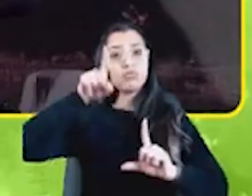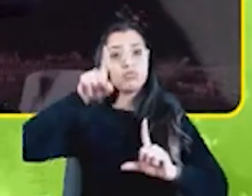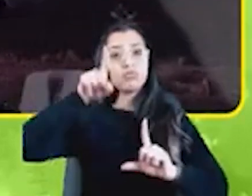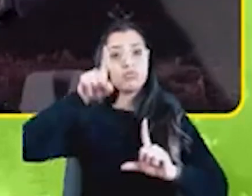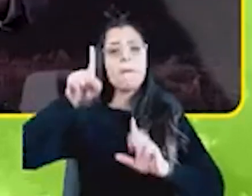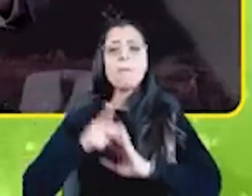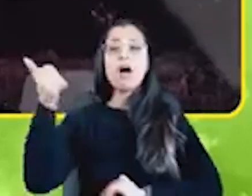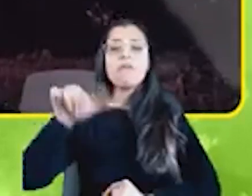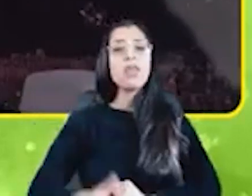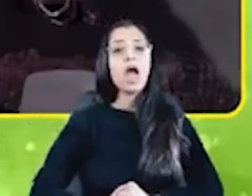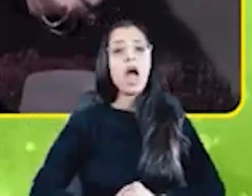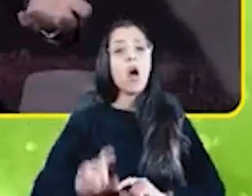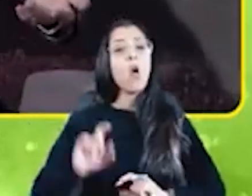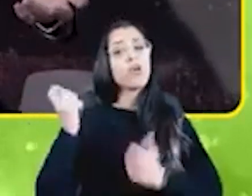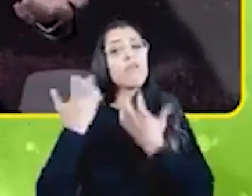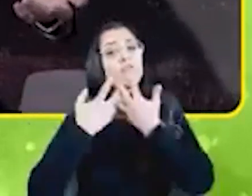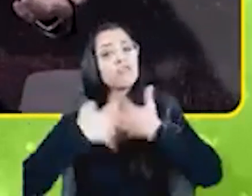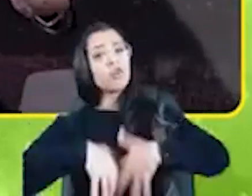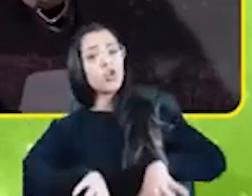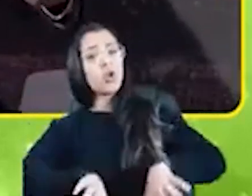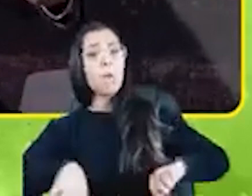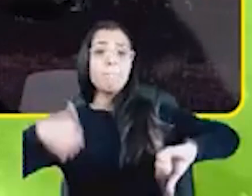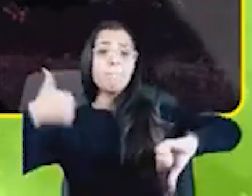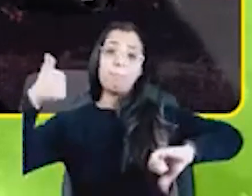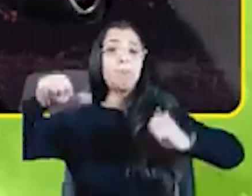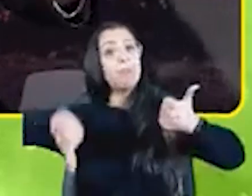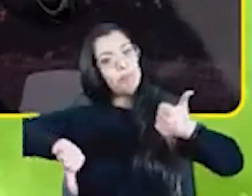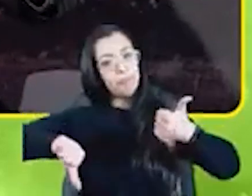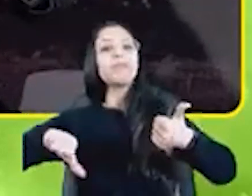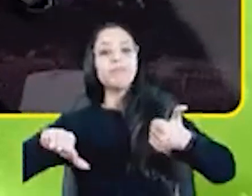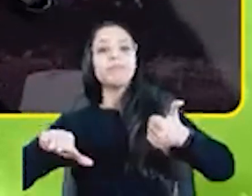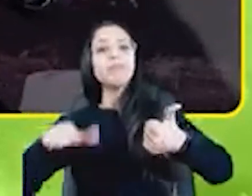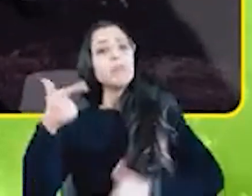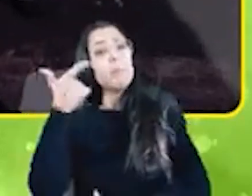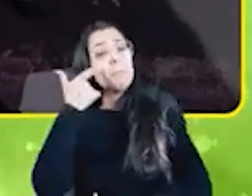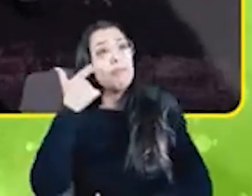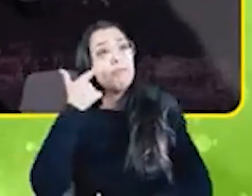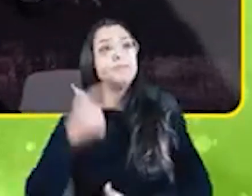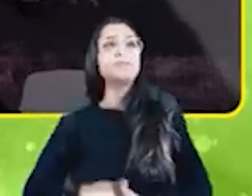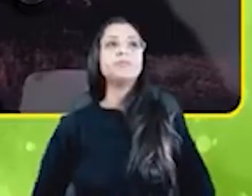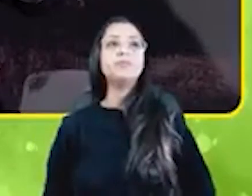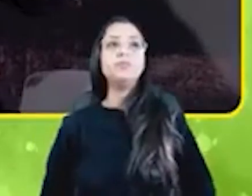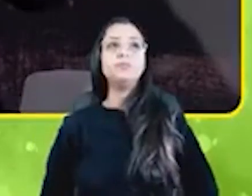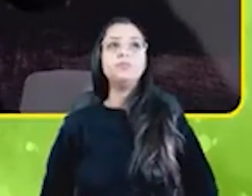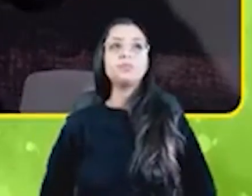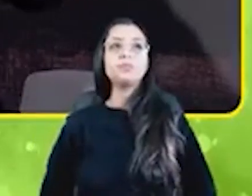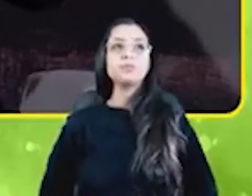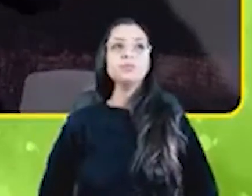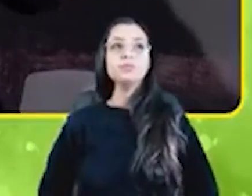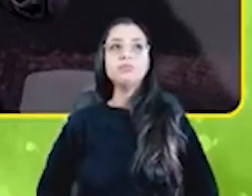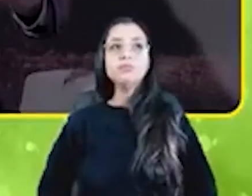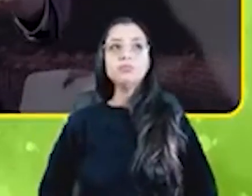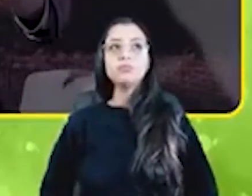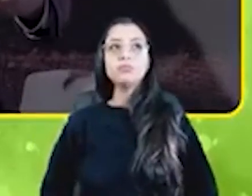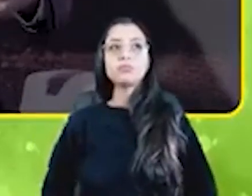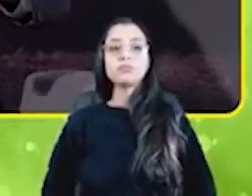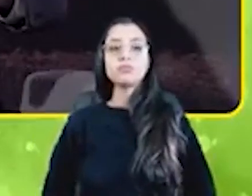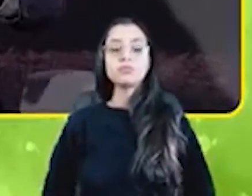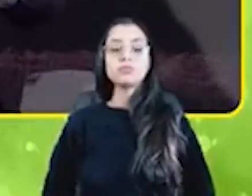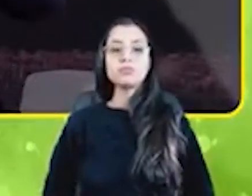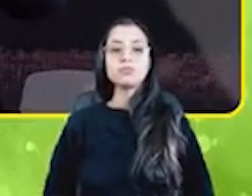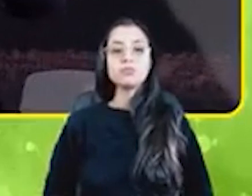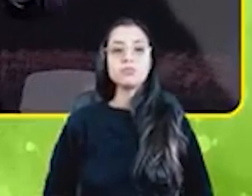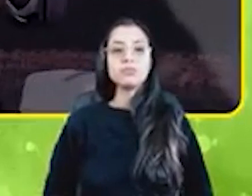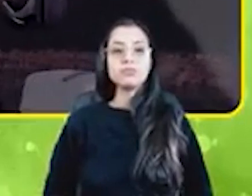que não funciona tão bem assim o que funcionou muito bem tá E sinceramente a gente teve para nossa grata surpresa